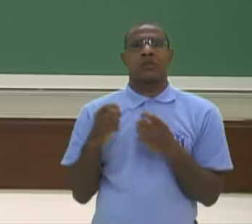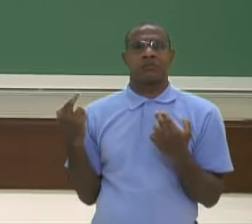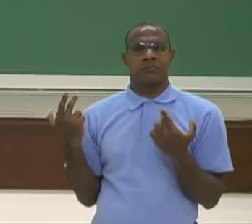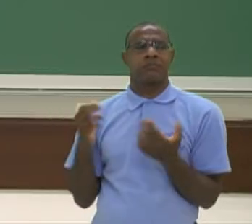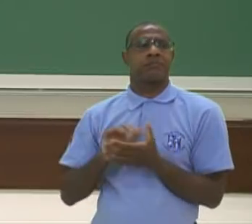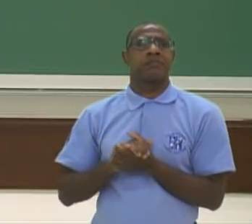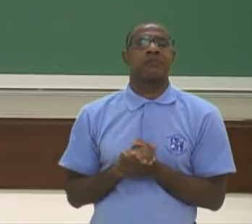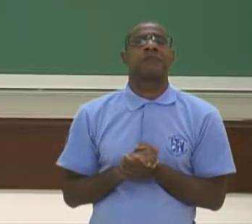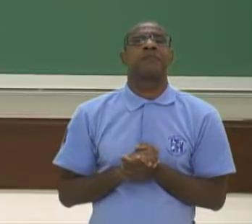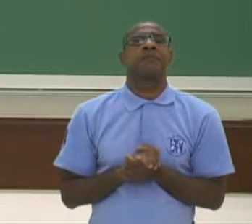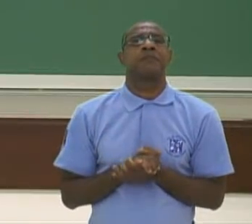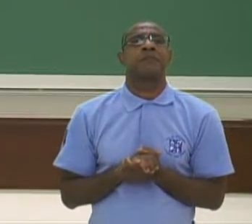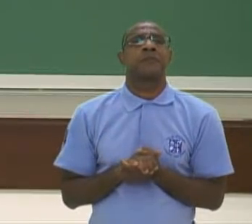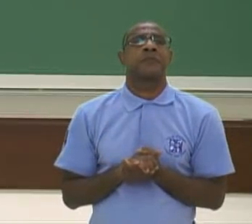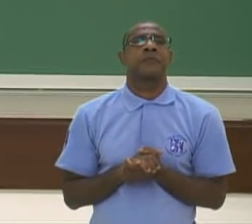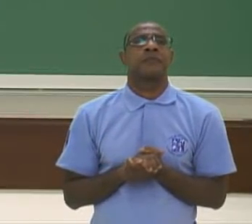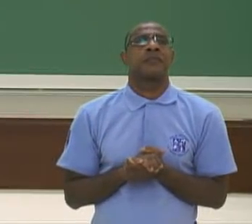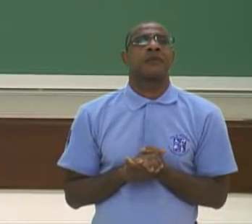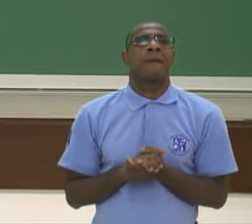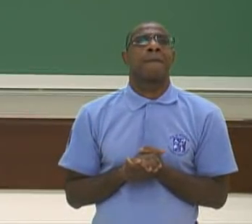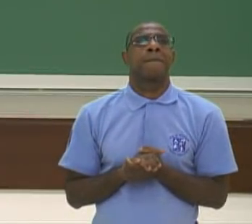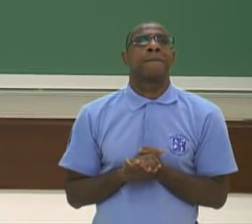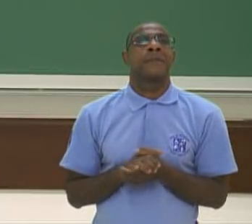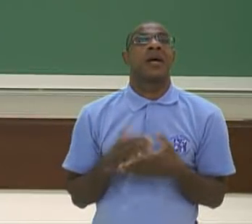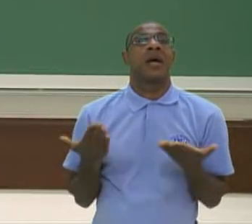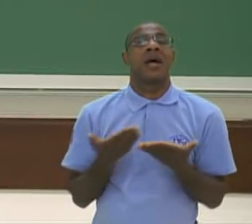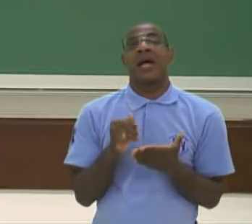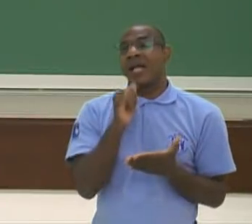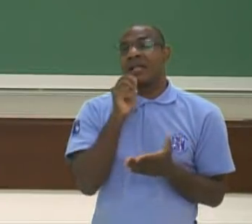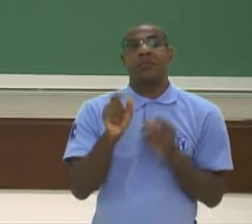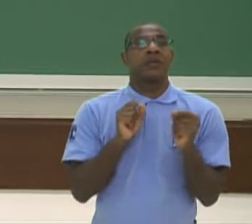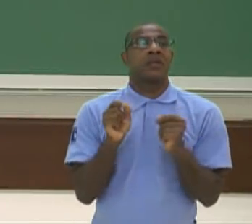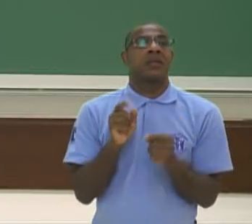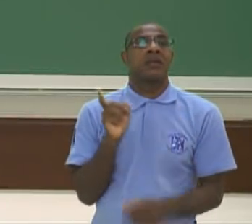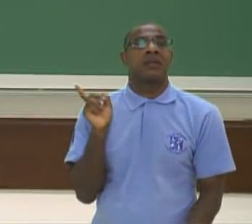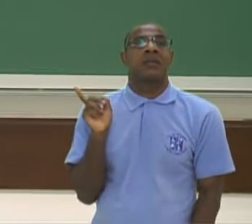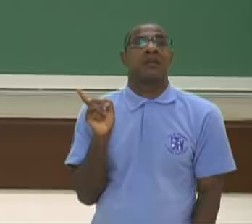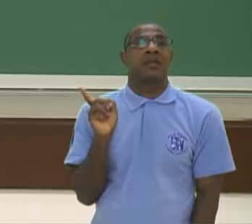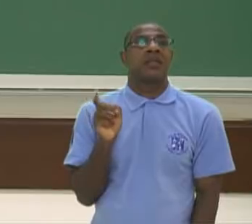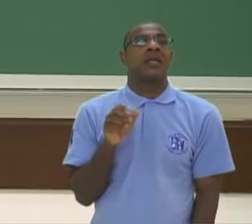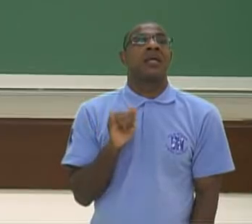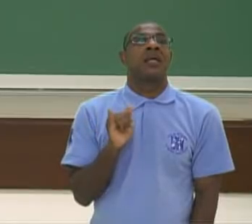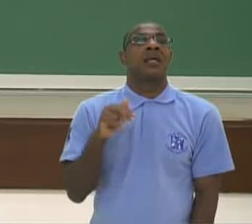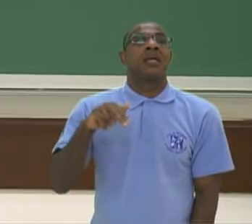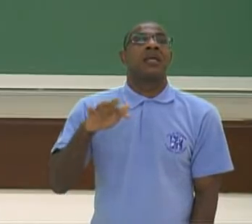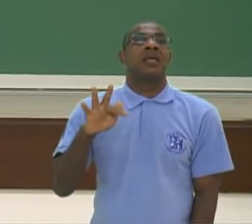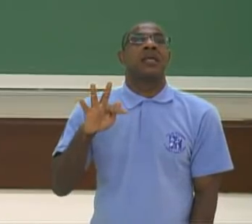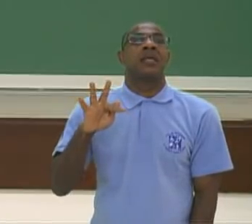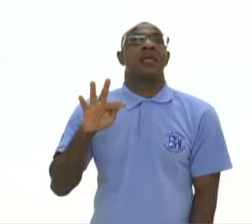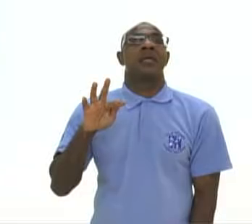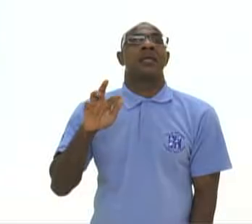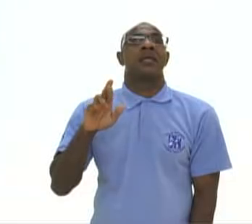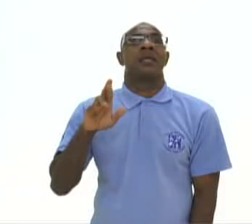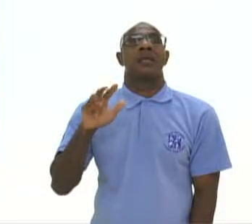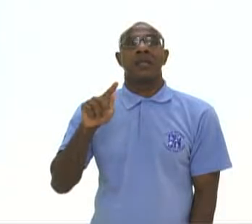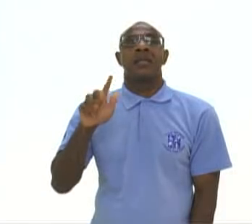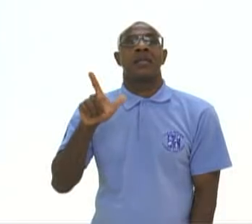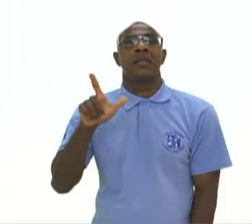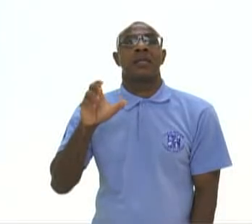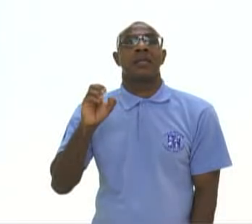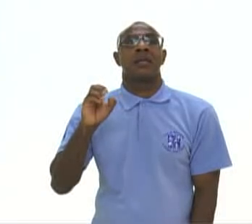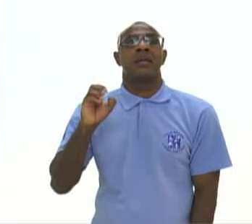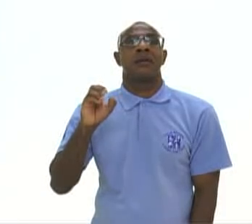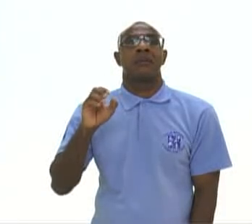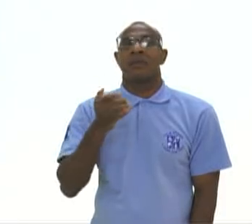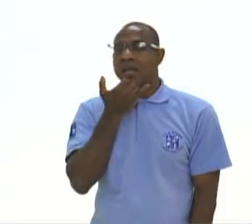que a gente já comentou em outras aulas. Como exemplo, a gente tem as inflorescências, que de acordo com a espécie, as